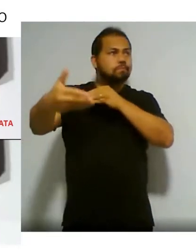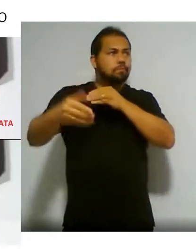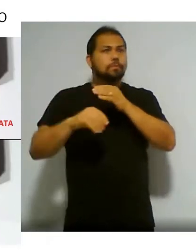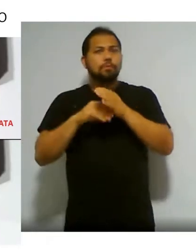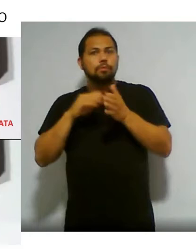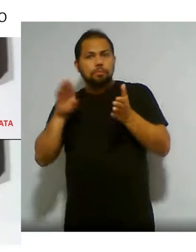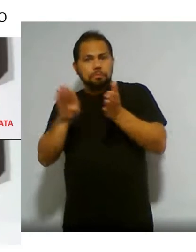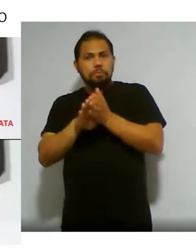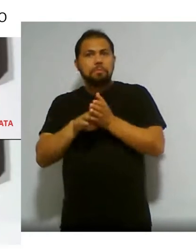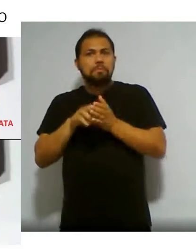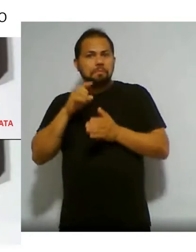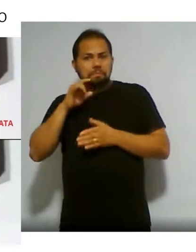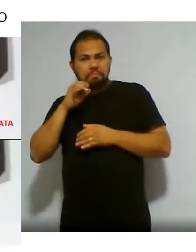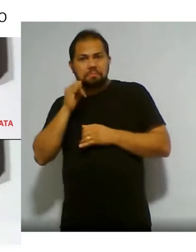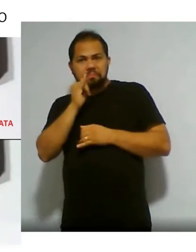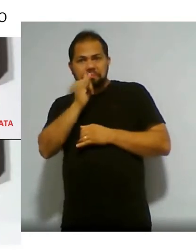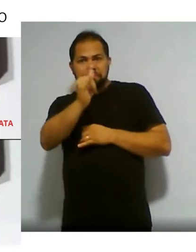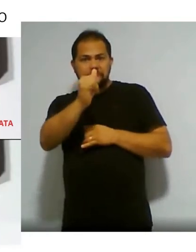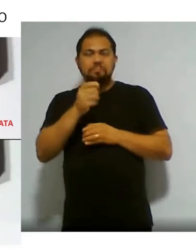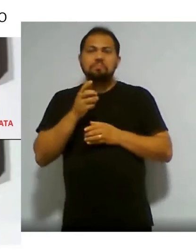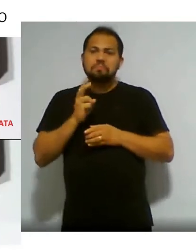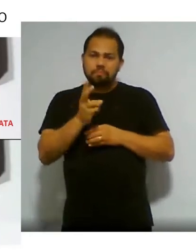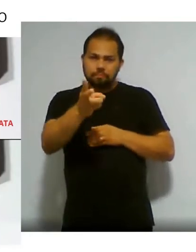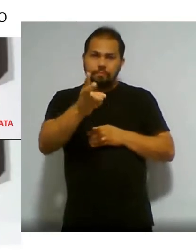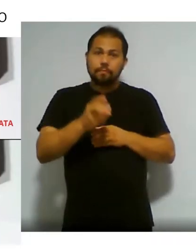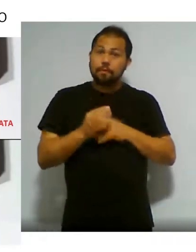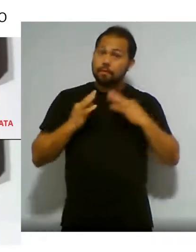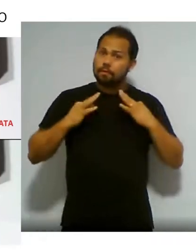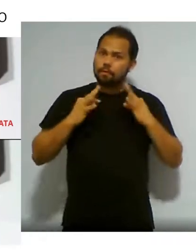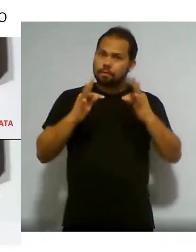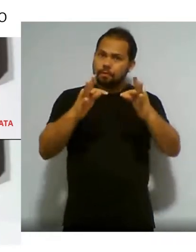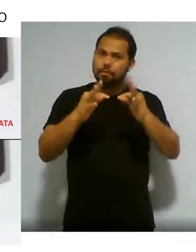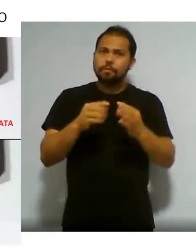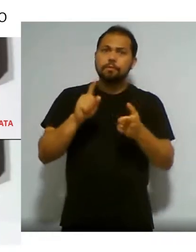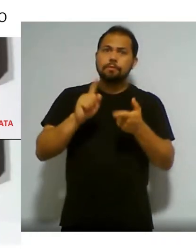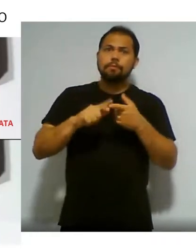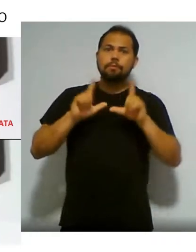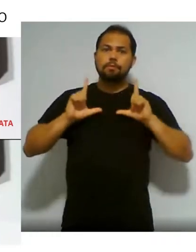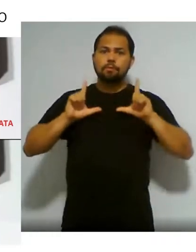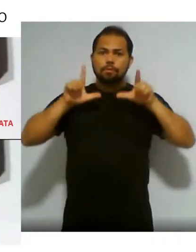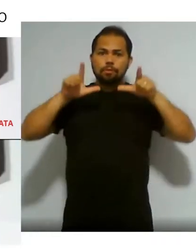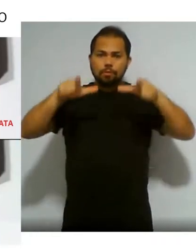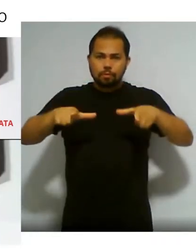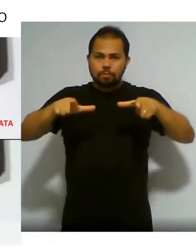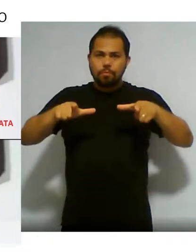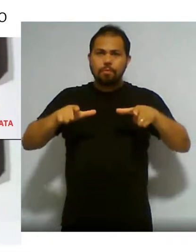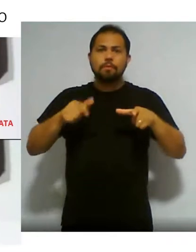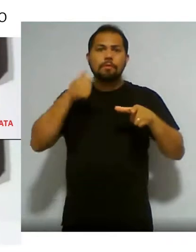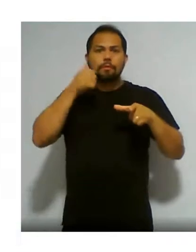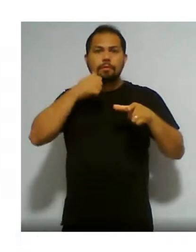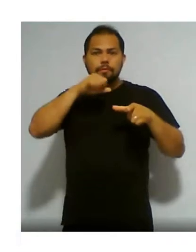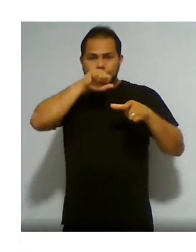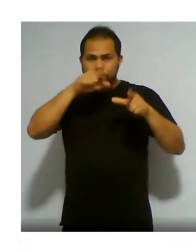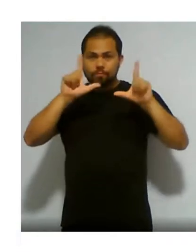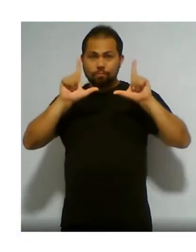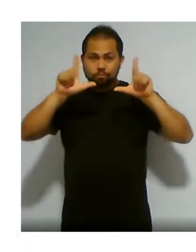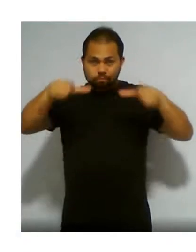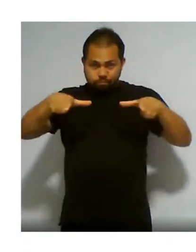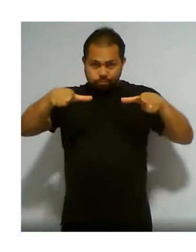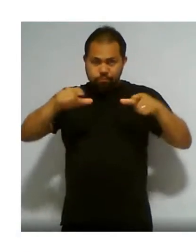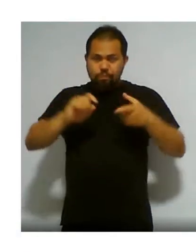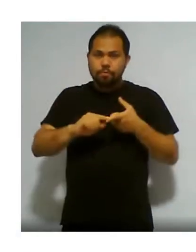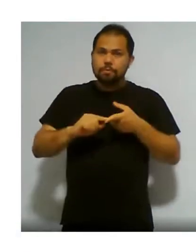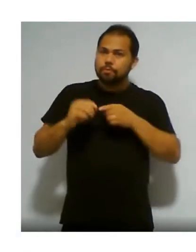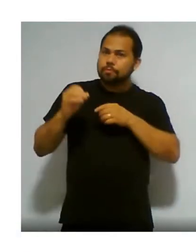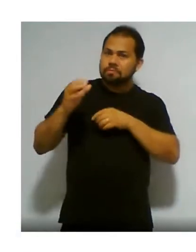foram mantidos. E as tecnologias na placa-mãe e nos discos foram melhoradas, de forma que a gente conseguisse